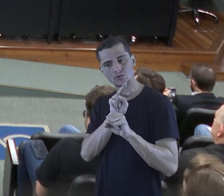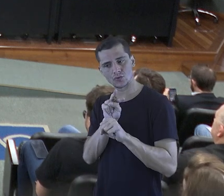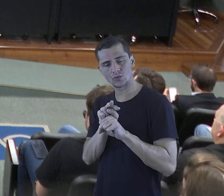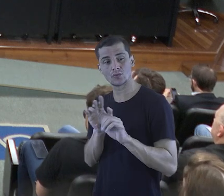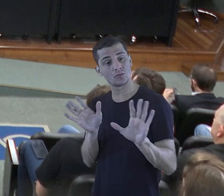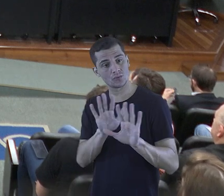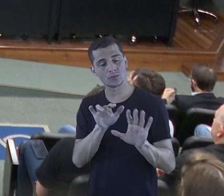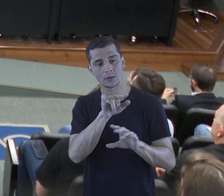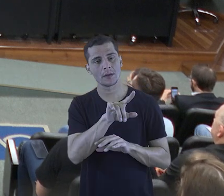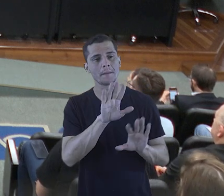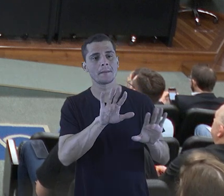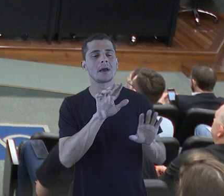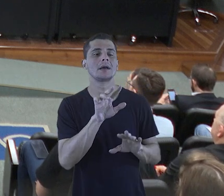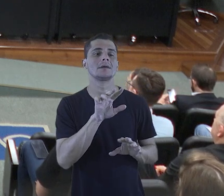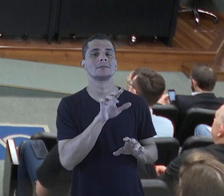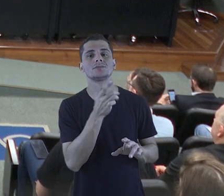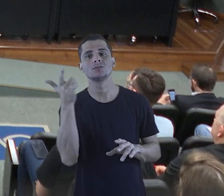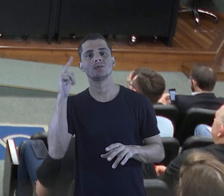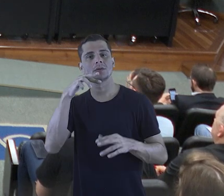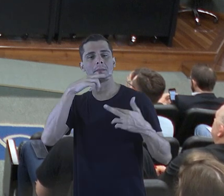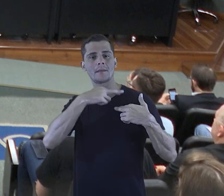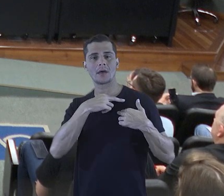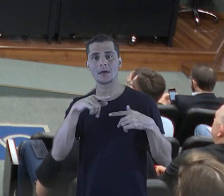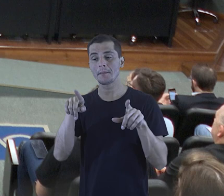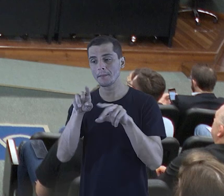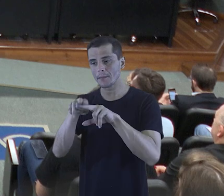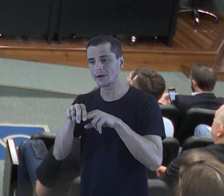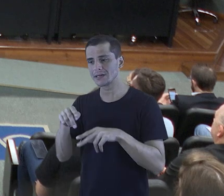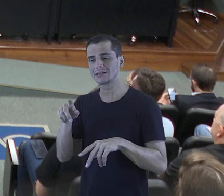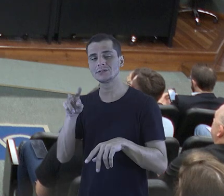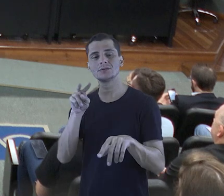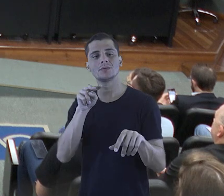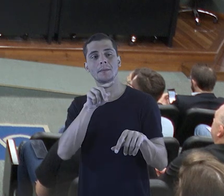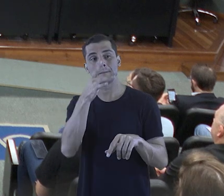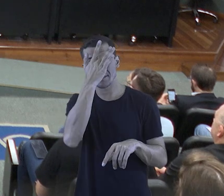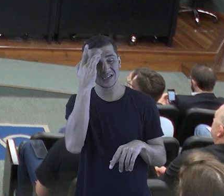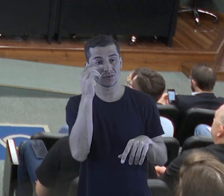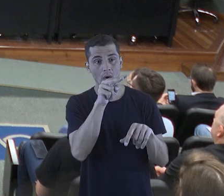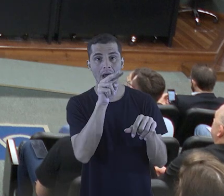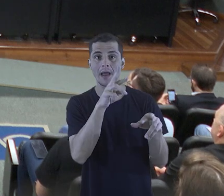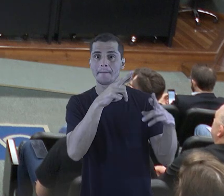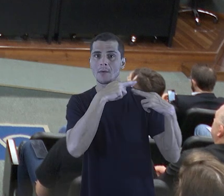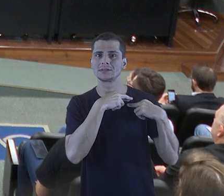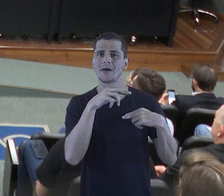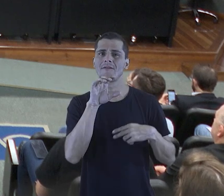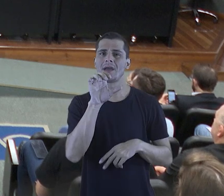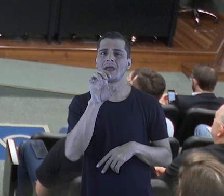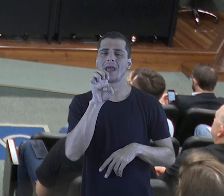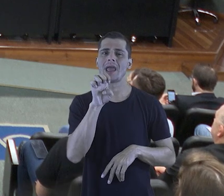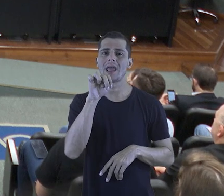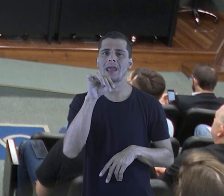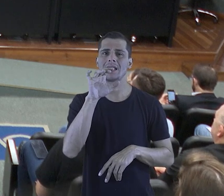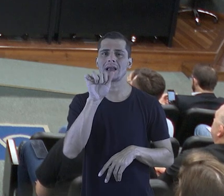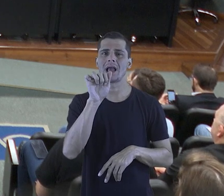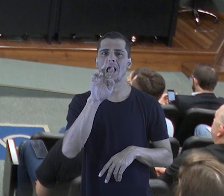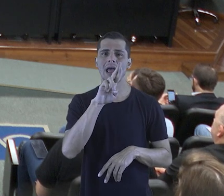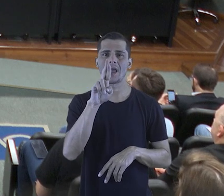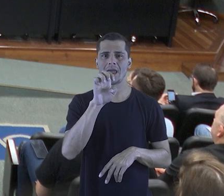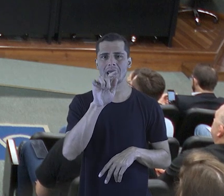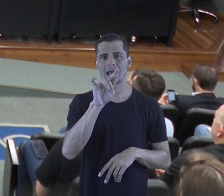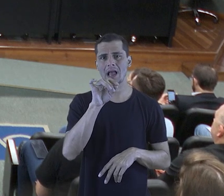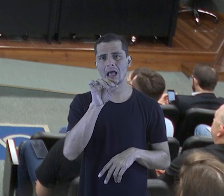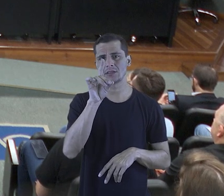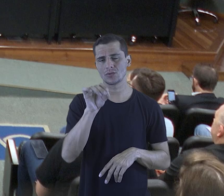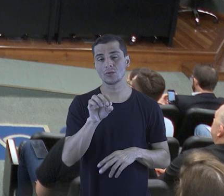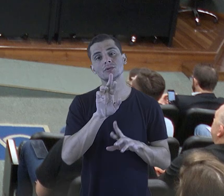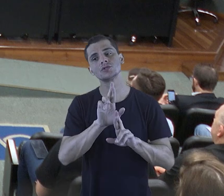diferente do operador e do controlador. Porque o operador e o controlador, eles são vinculados a um processo de